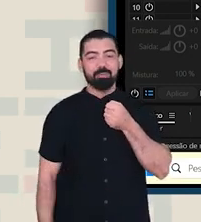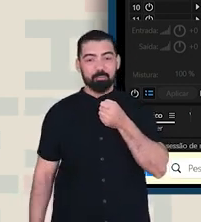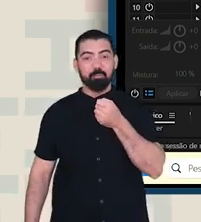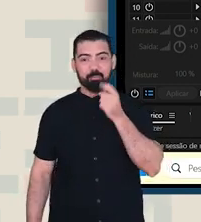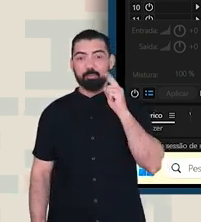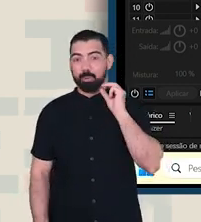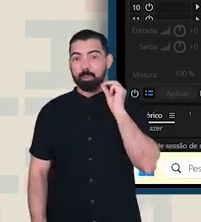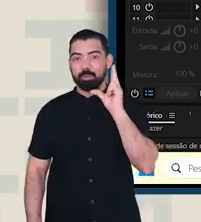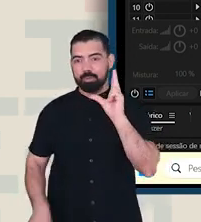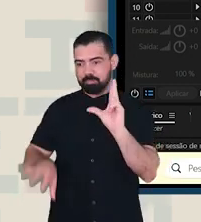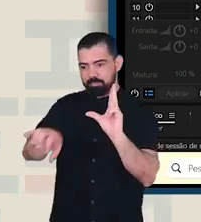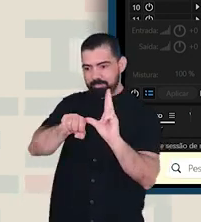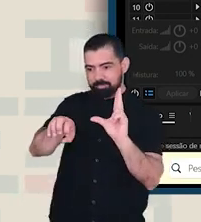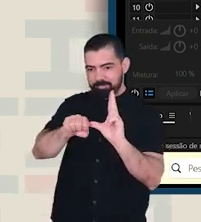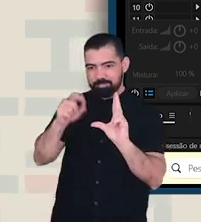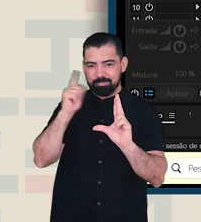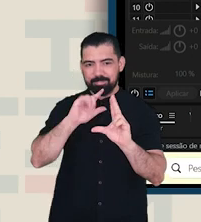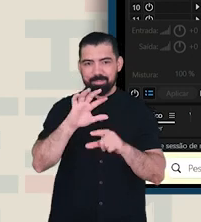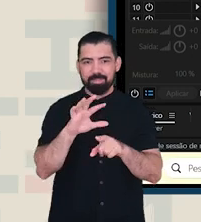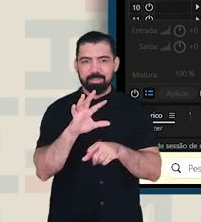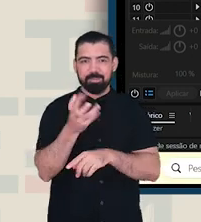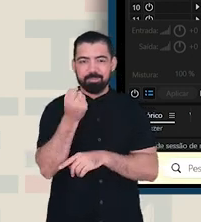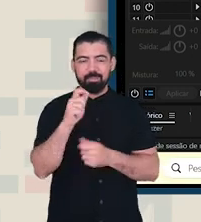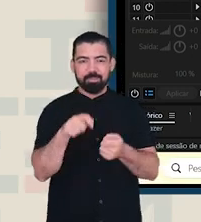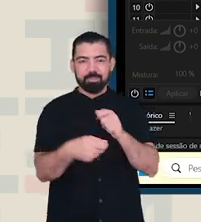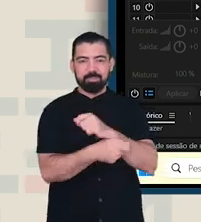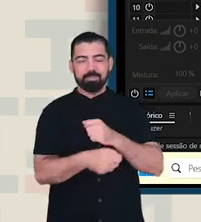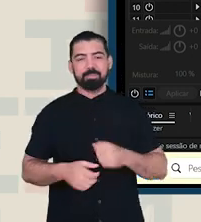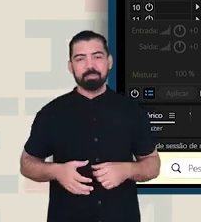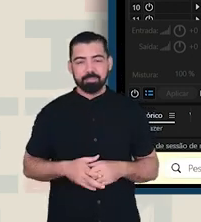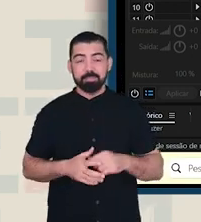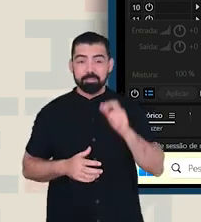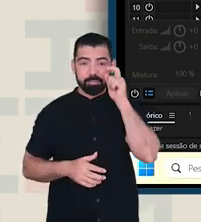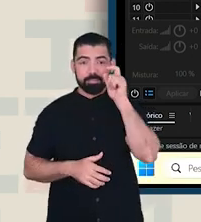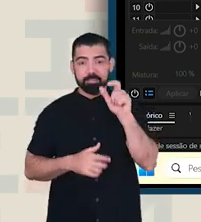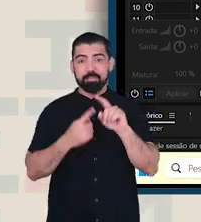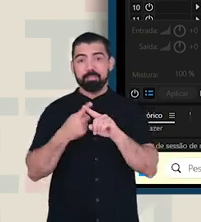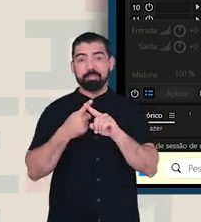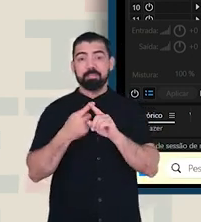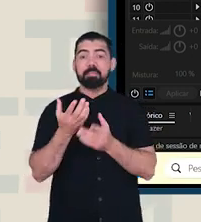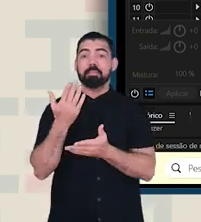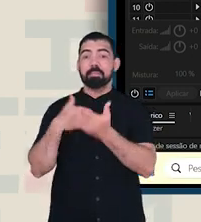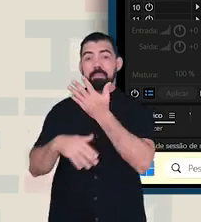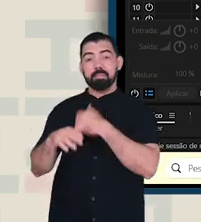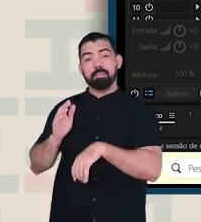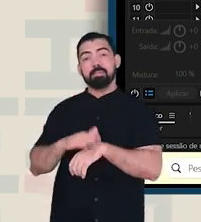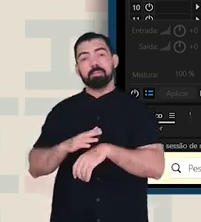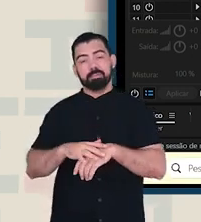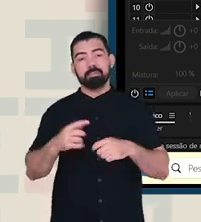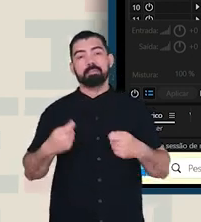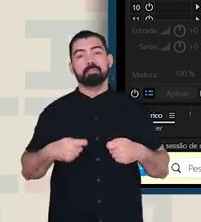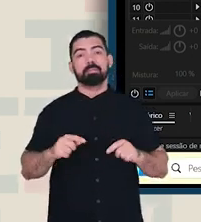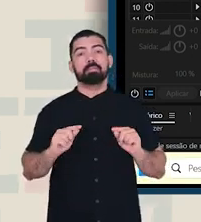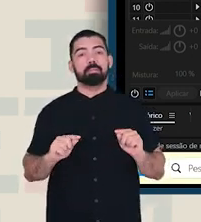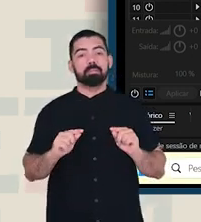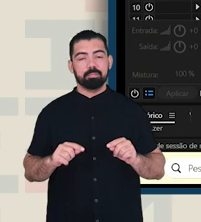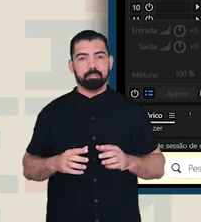E isso é interessante porque antigamente a gente precisaria